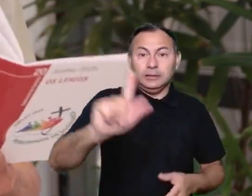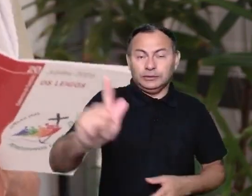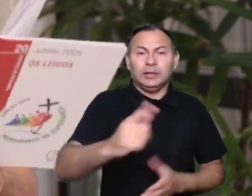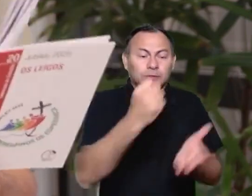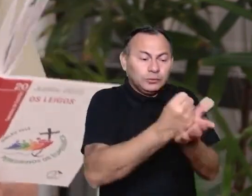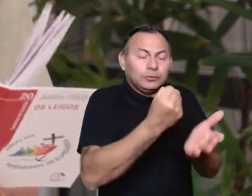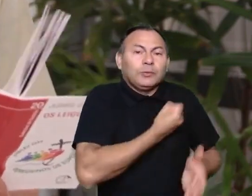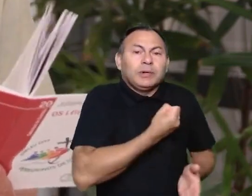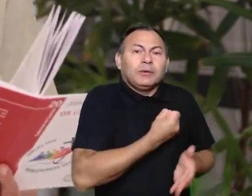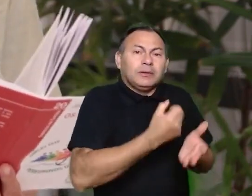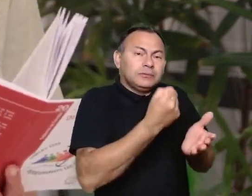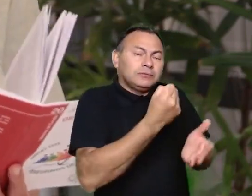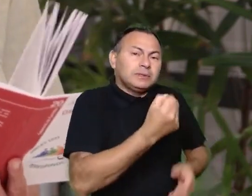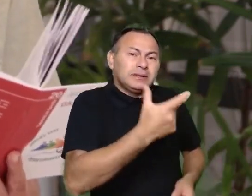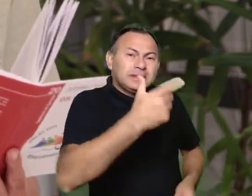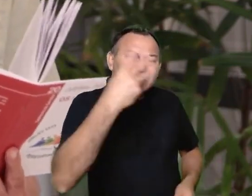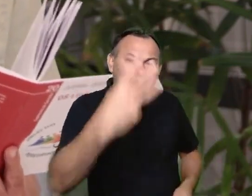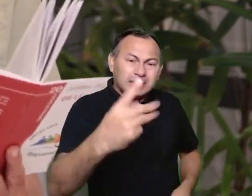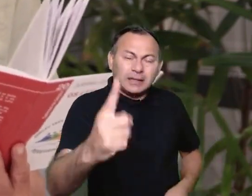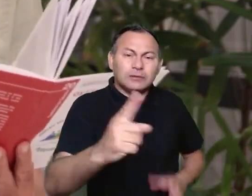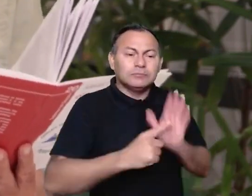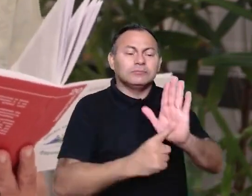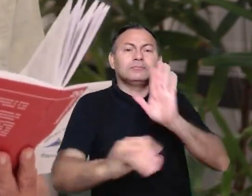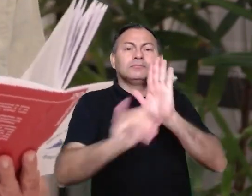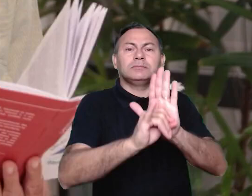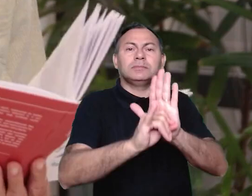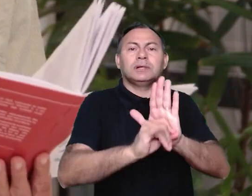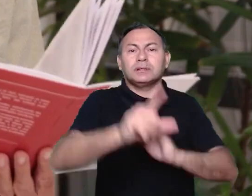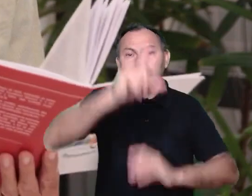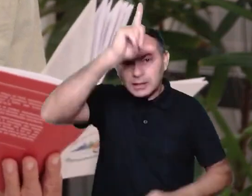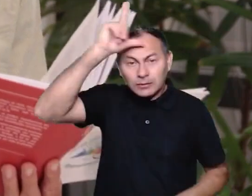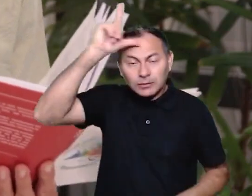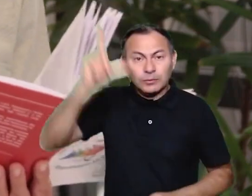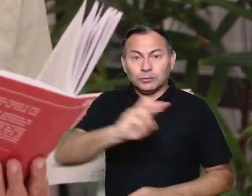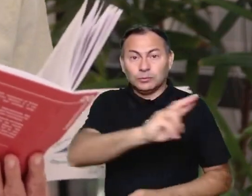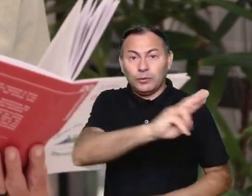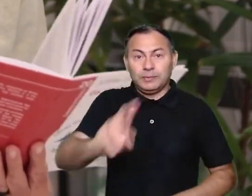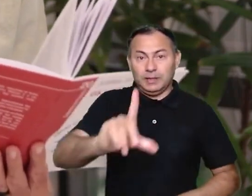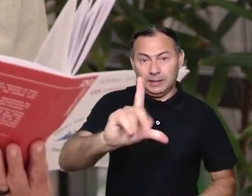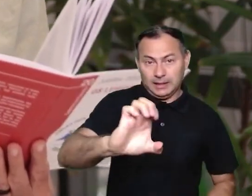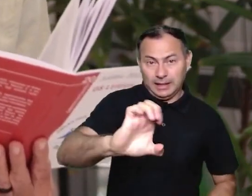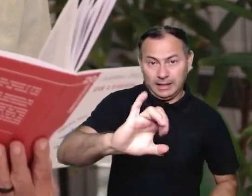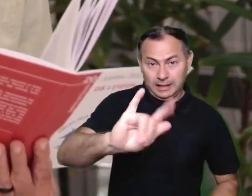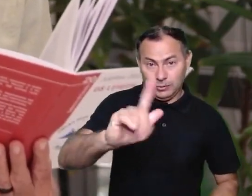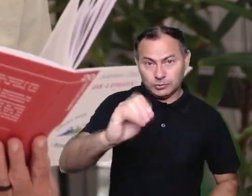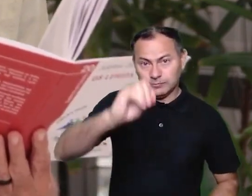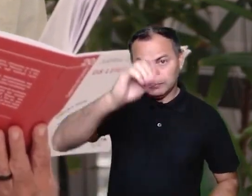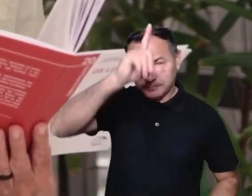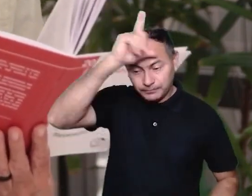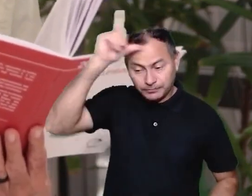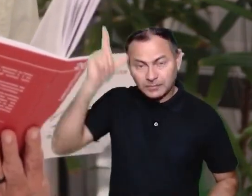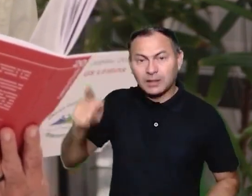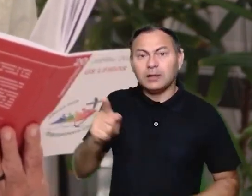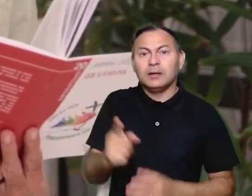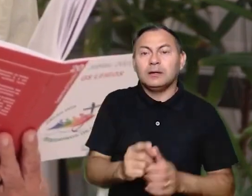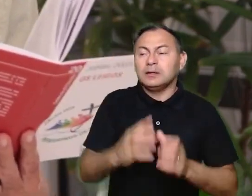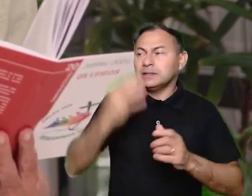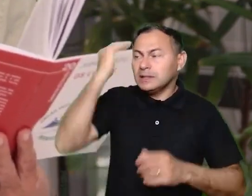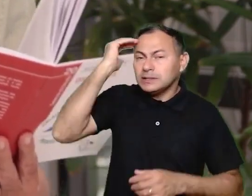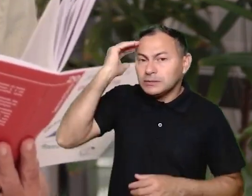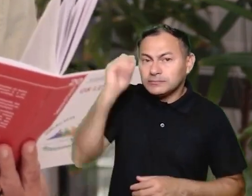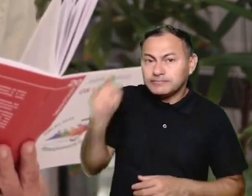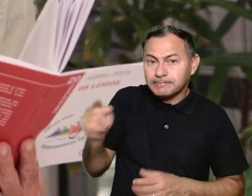31, vai dar uma definição da identidade laical. Pelo nome de leigos, aqui